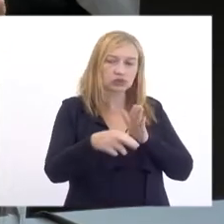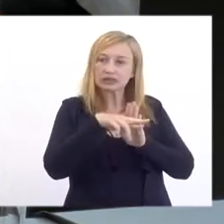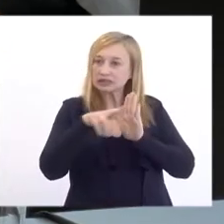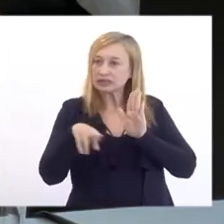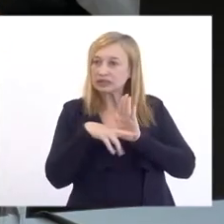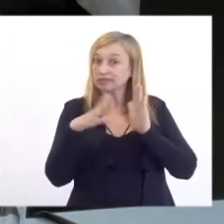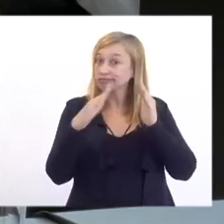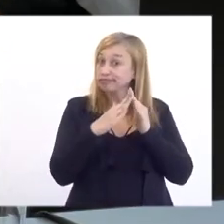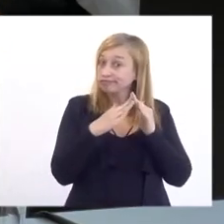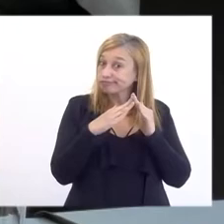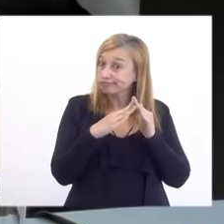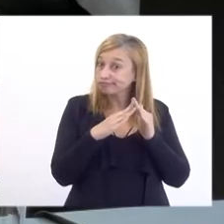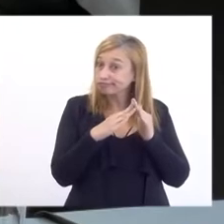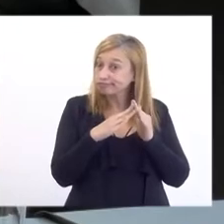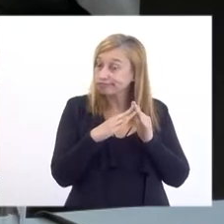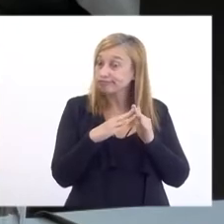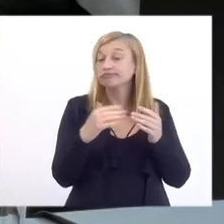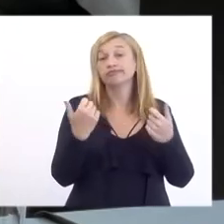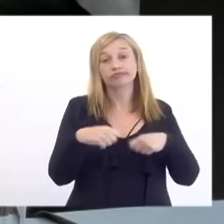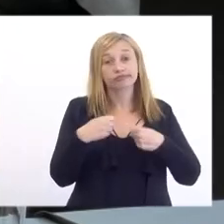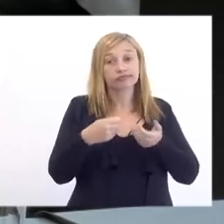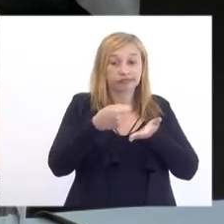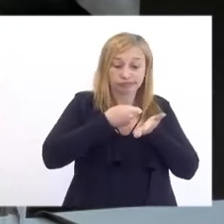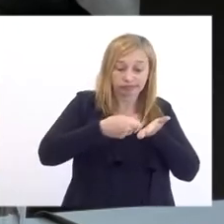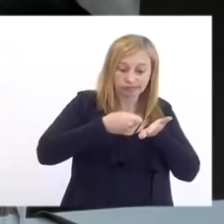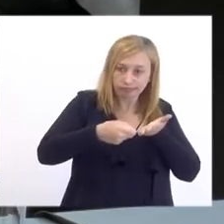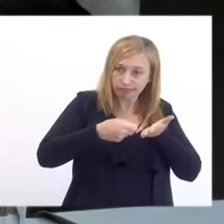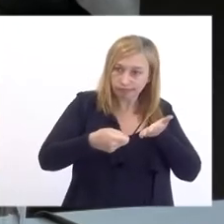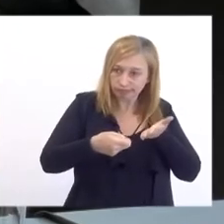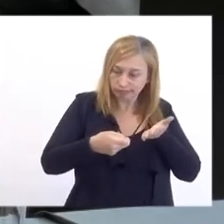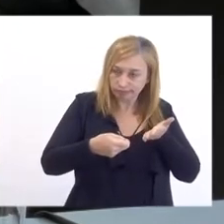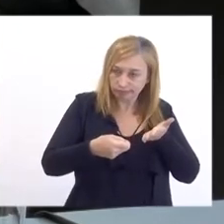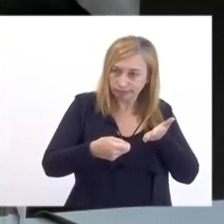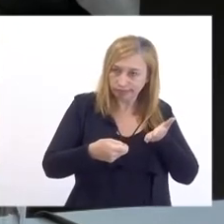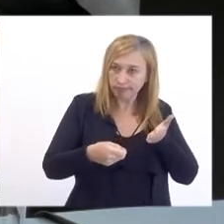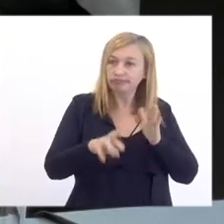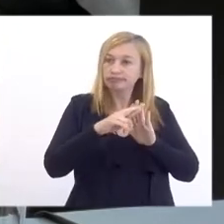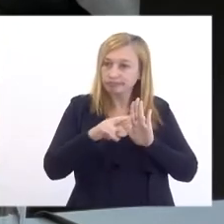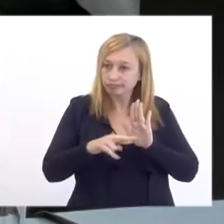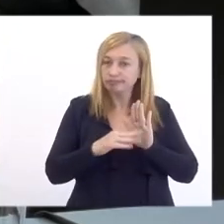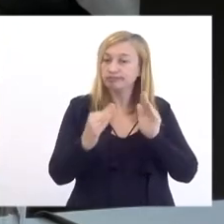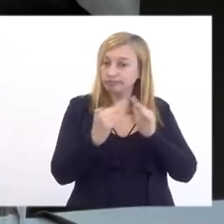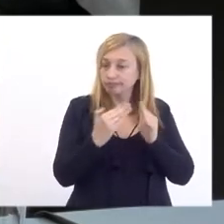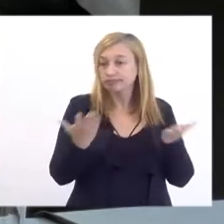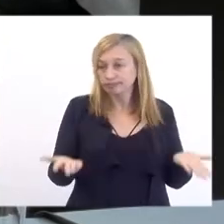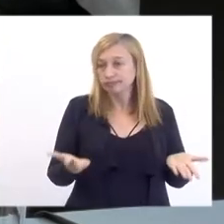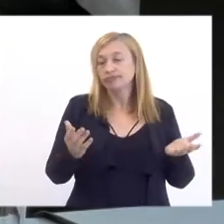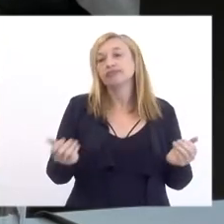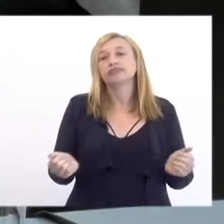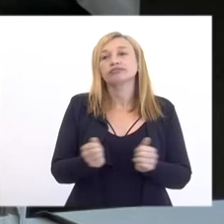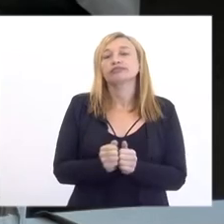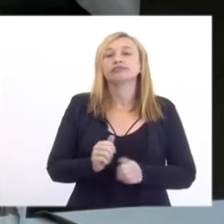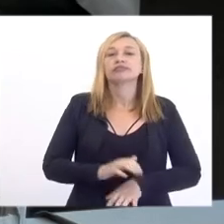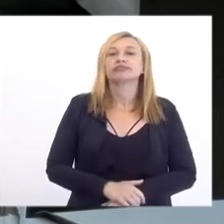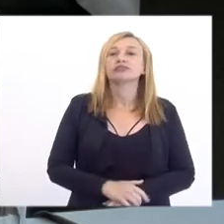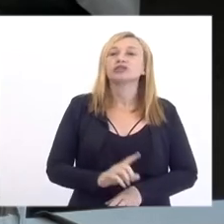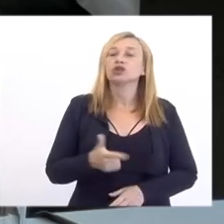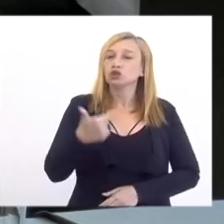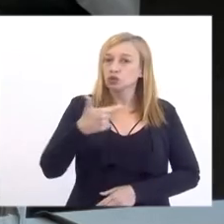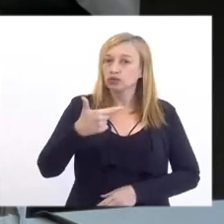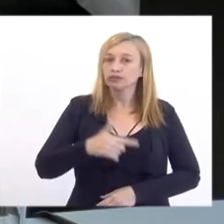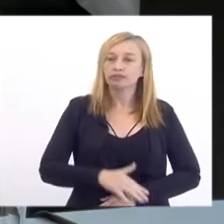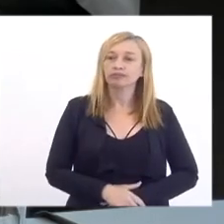interno, escrever-se-ia no regimento interno, de um. De